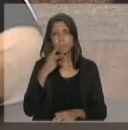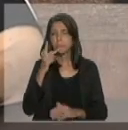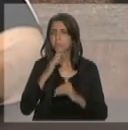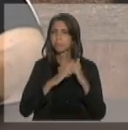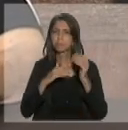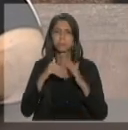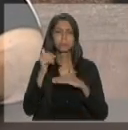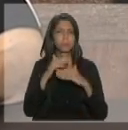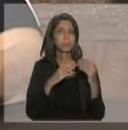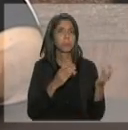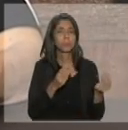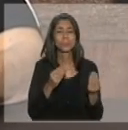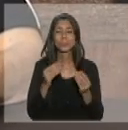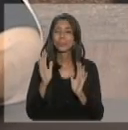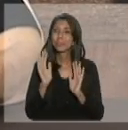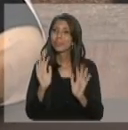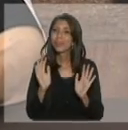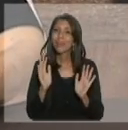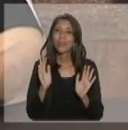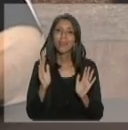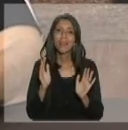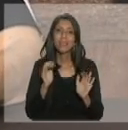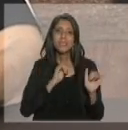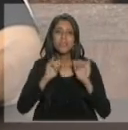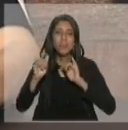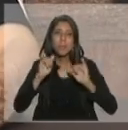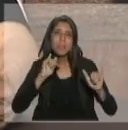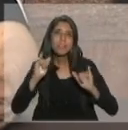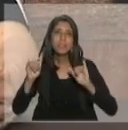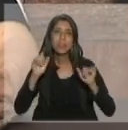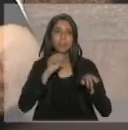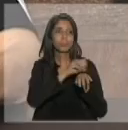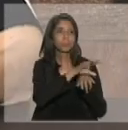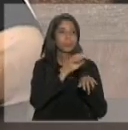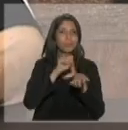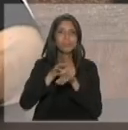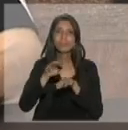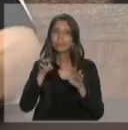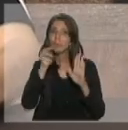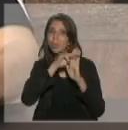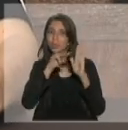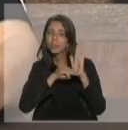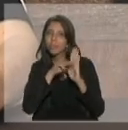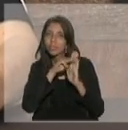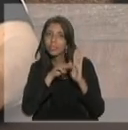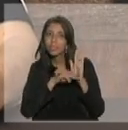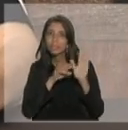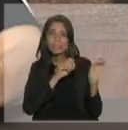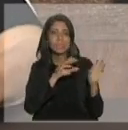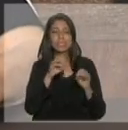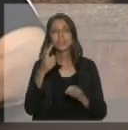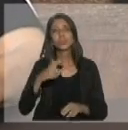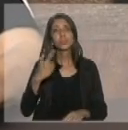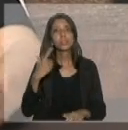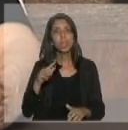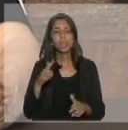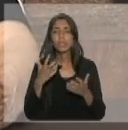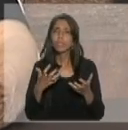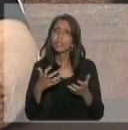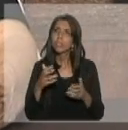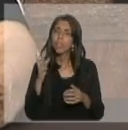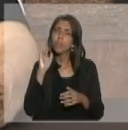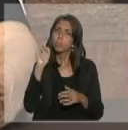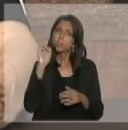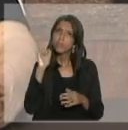tanto talento no Brasil, mas eles não têm acesso às informações e não têm uma metodologia de ensino. Eu queria que você fosse responsável